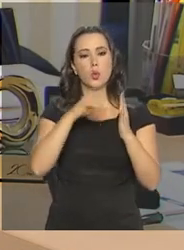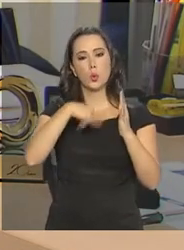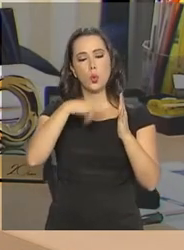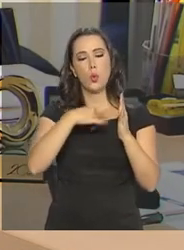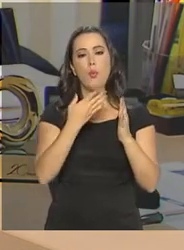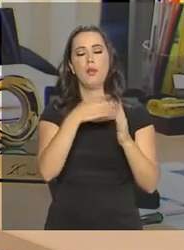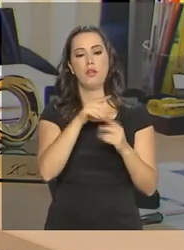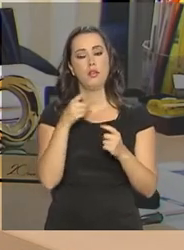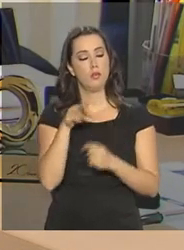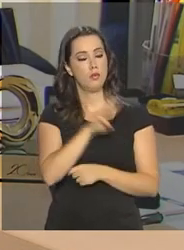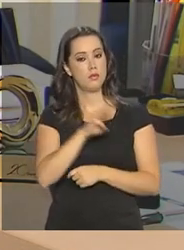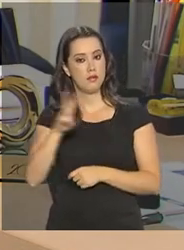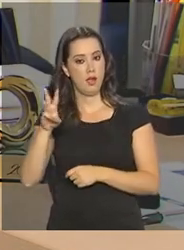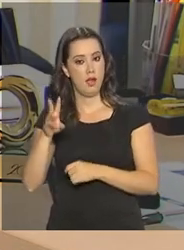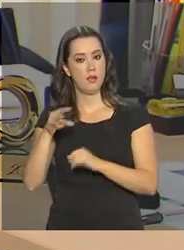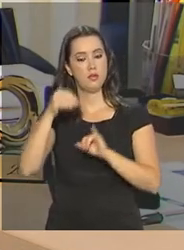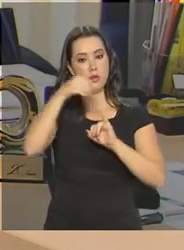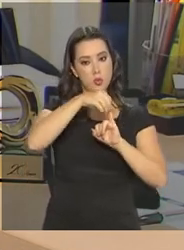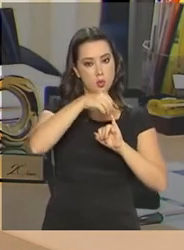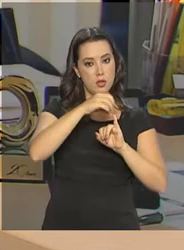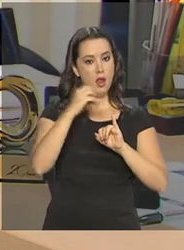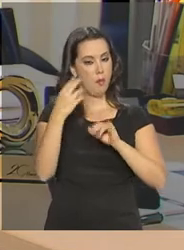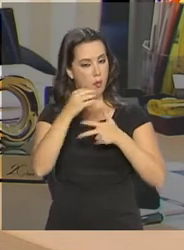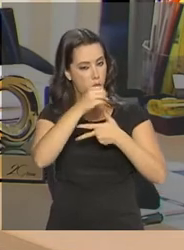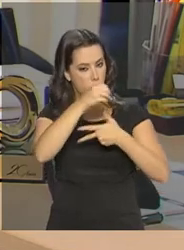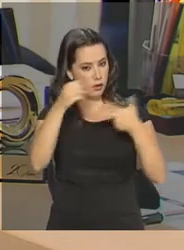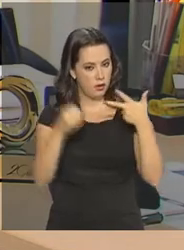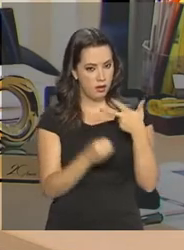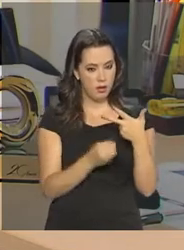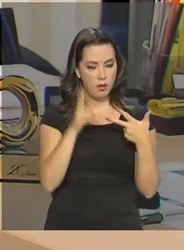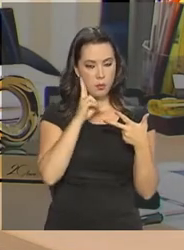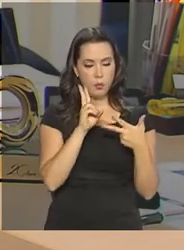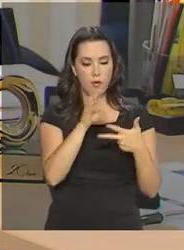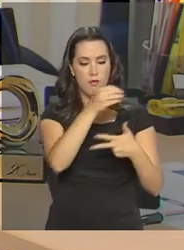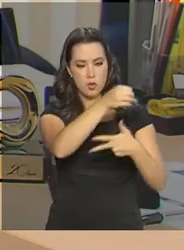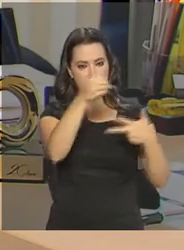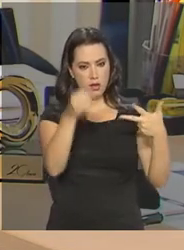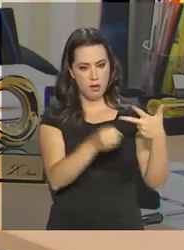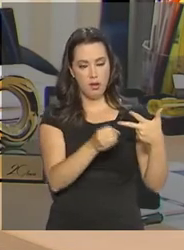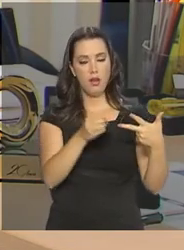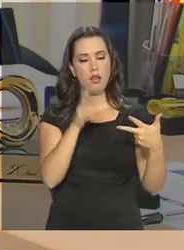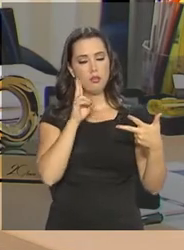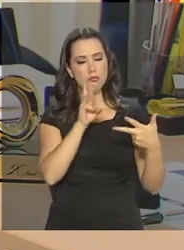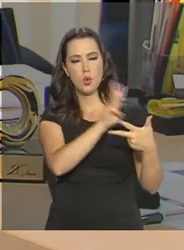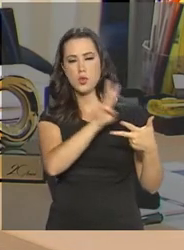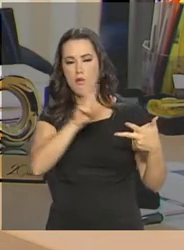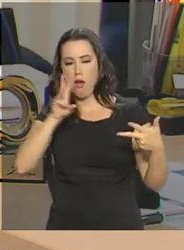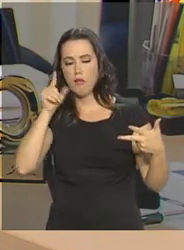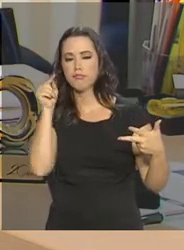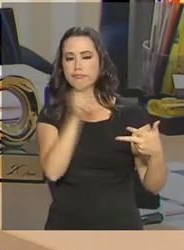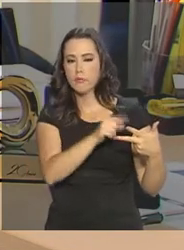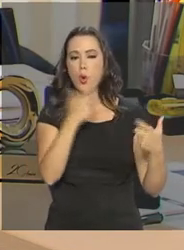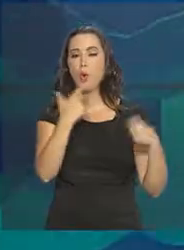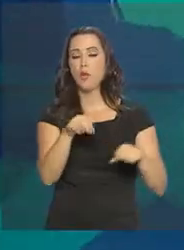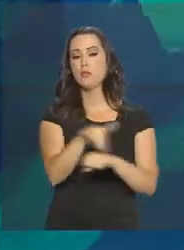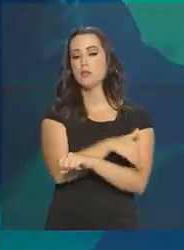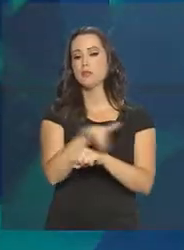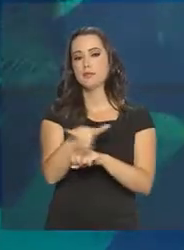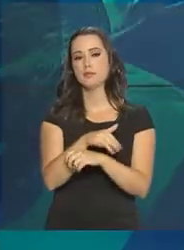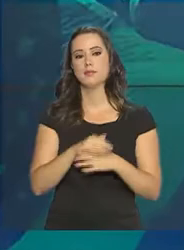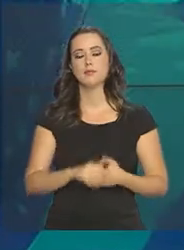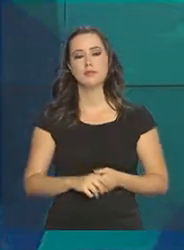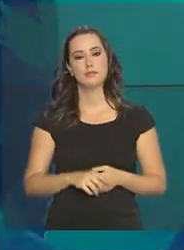acesse o site do inep do enem desculpe acesse o site do enem e verifique seu cartão de local de prova